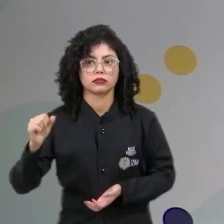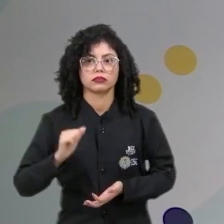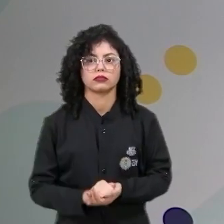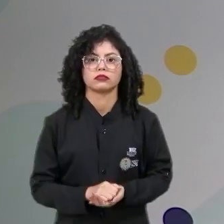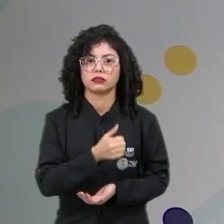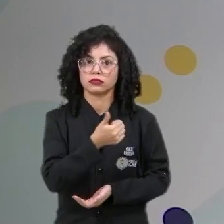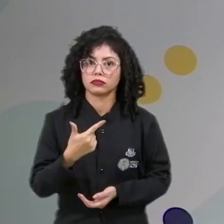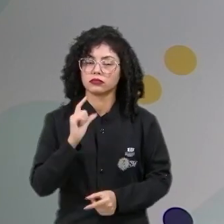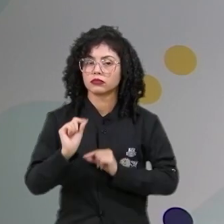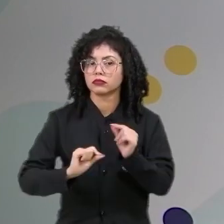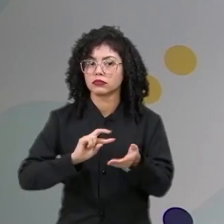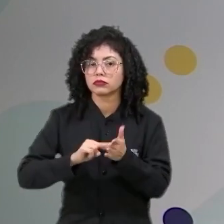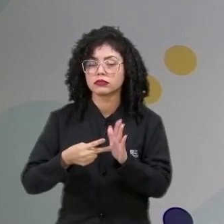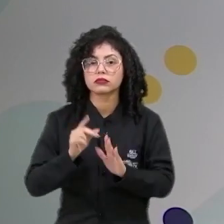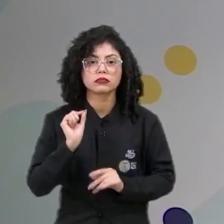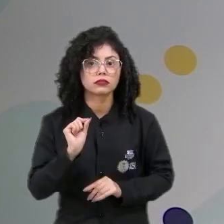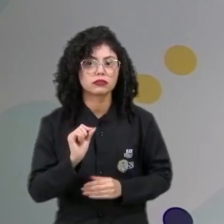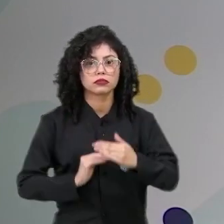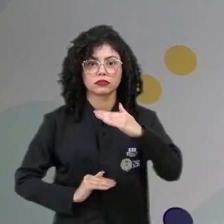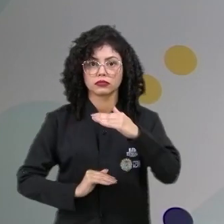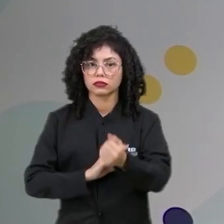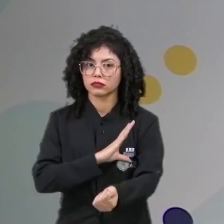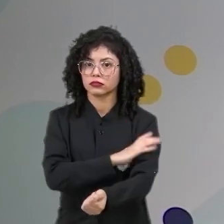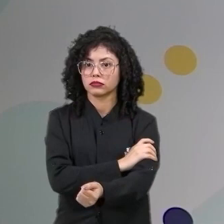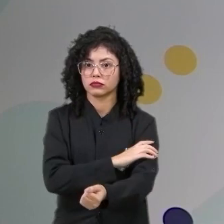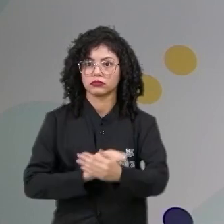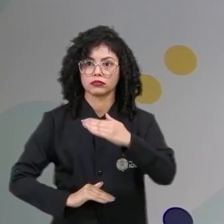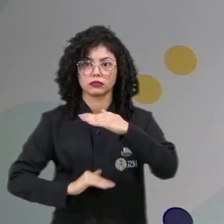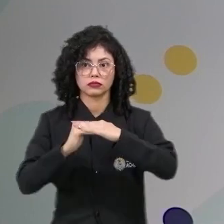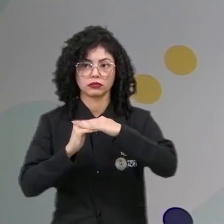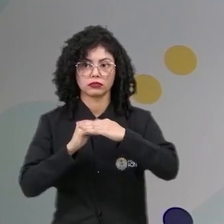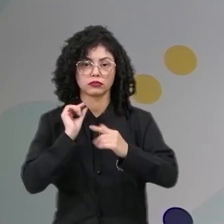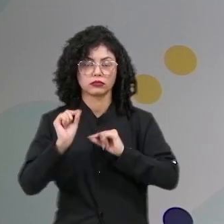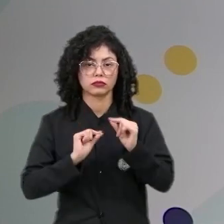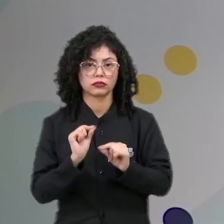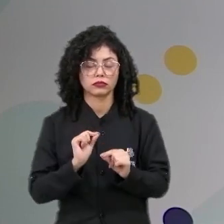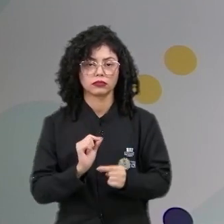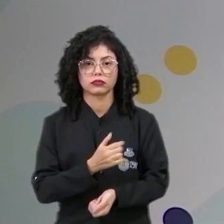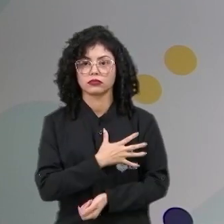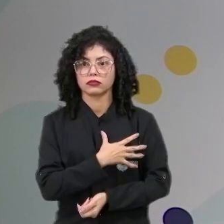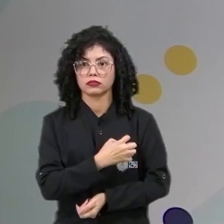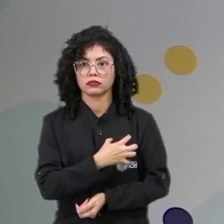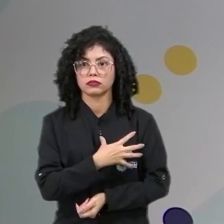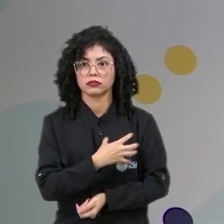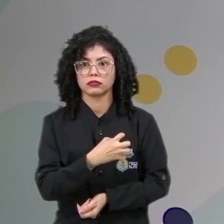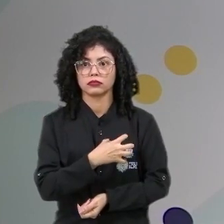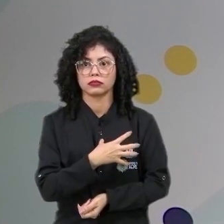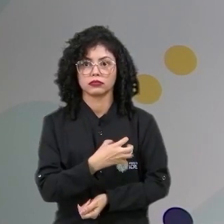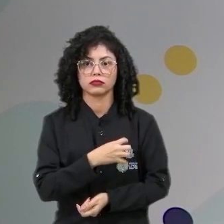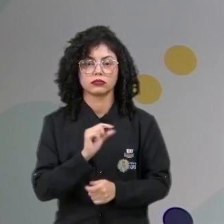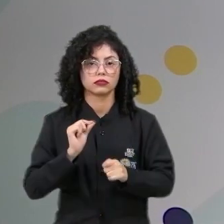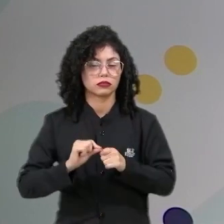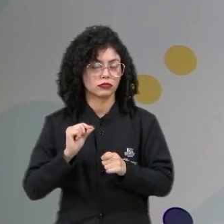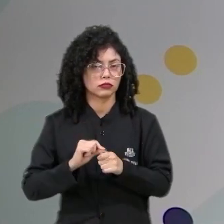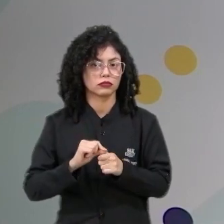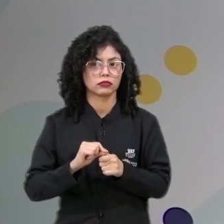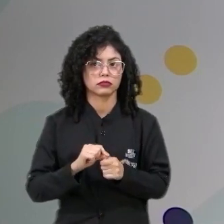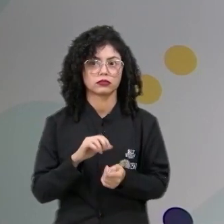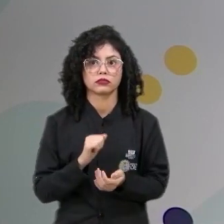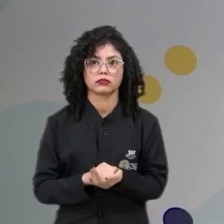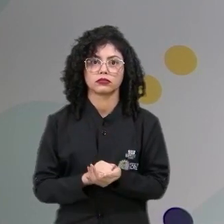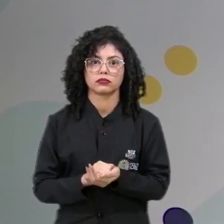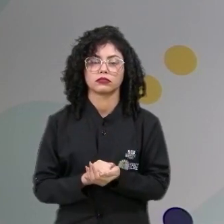significa 12? Significa a pressão que o coração fez para que